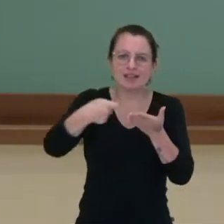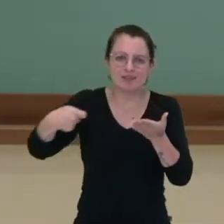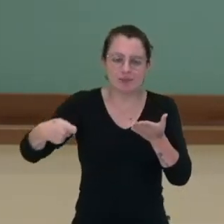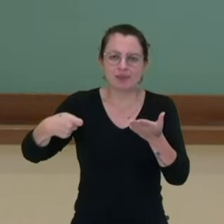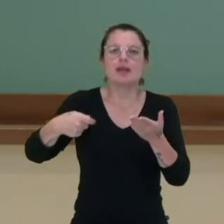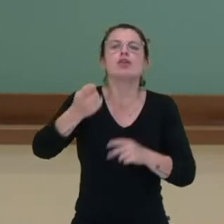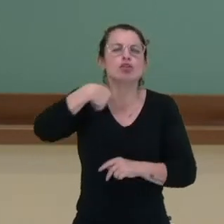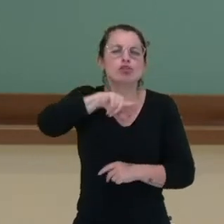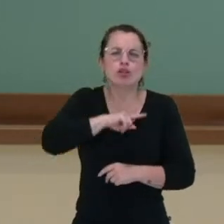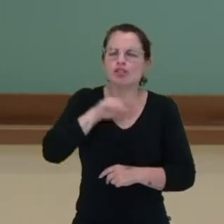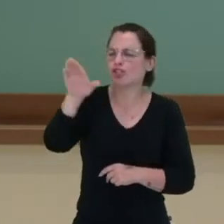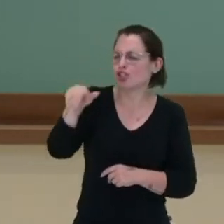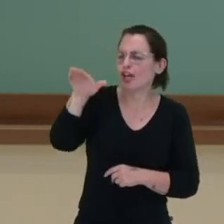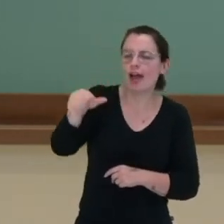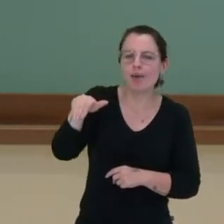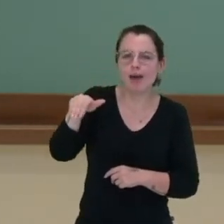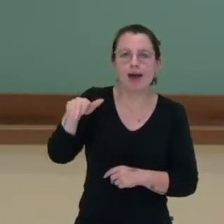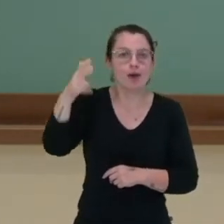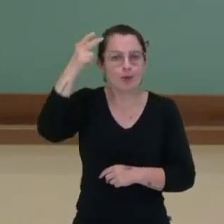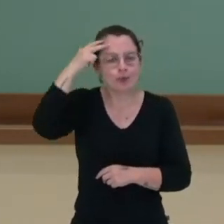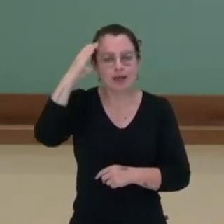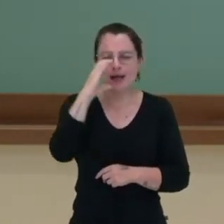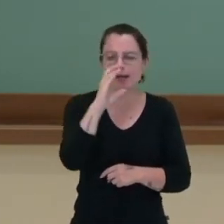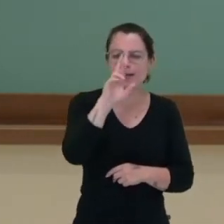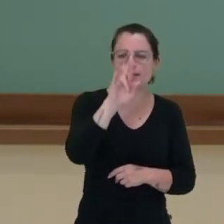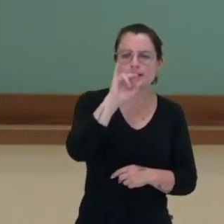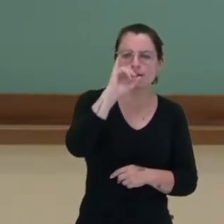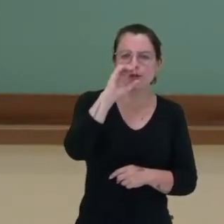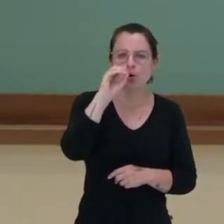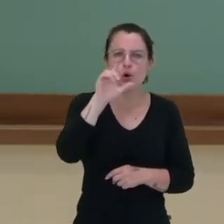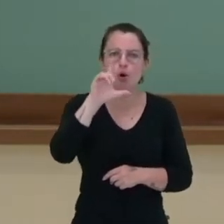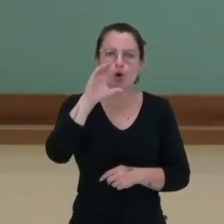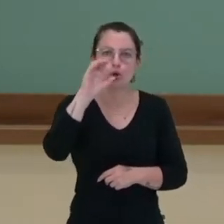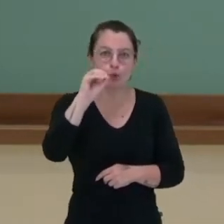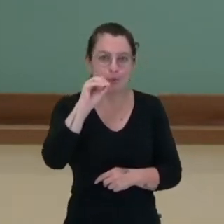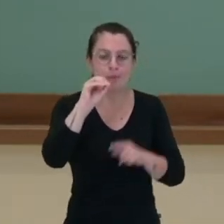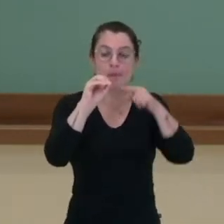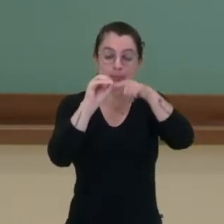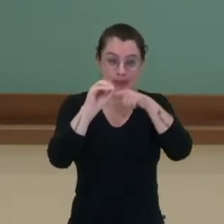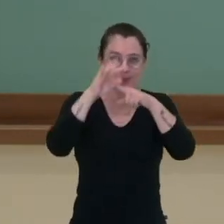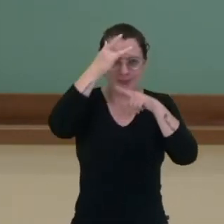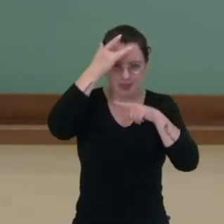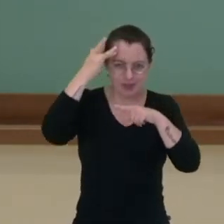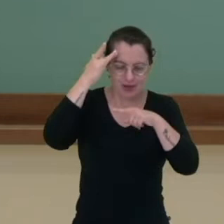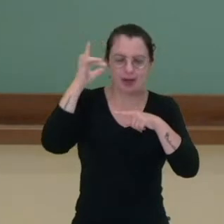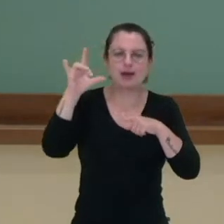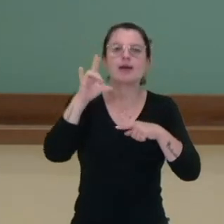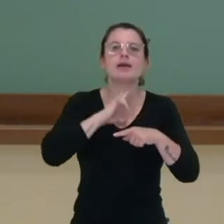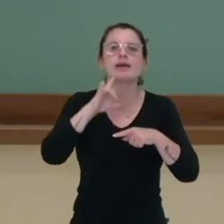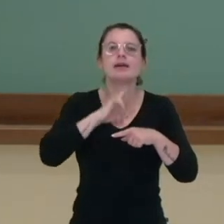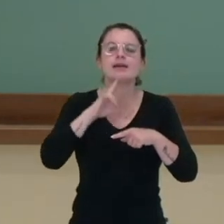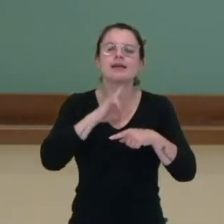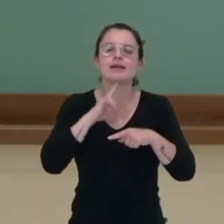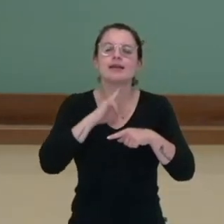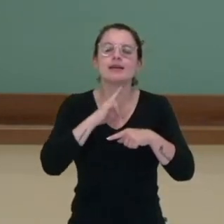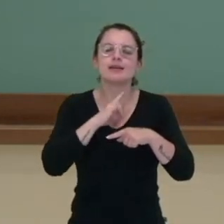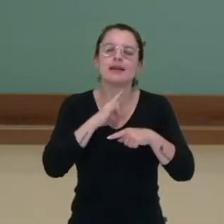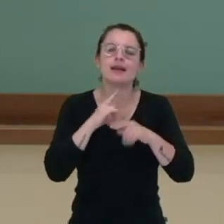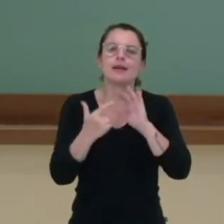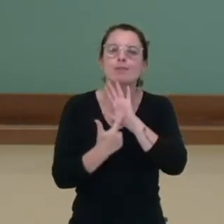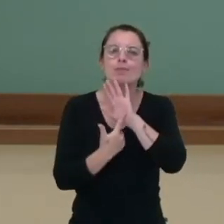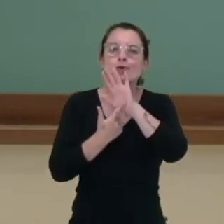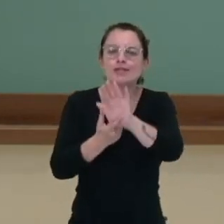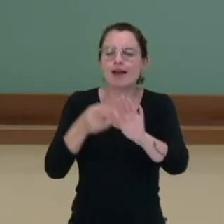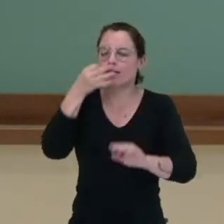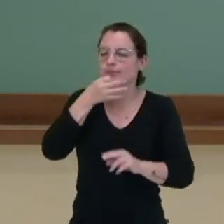ou griote, que são aquelas pessoas responsáveis pela transmissibilidade da tradição